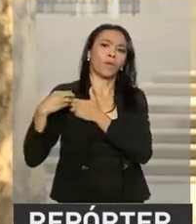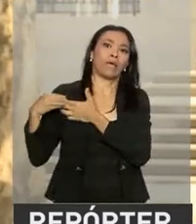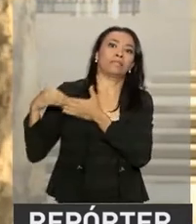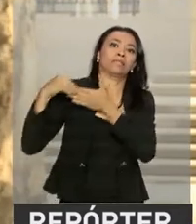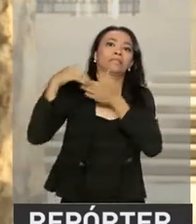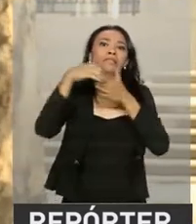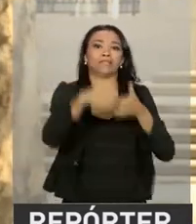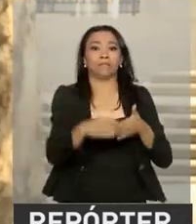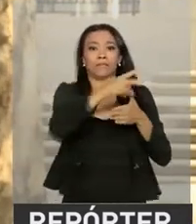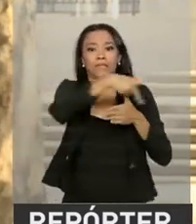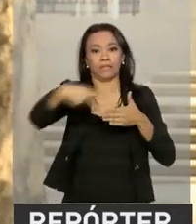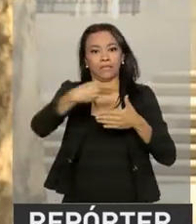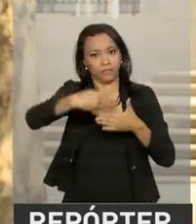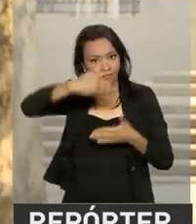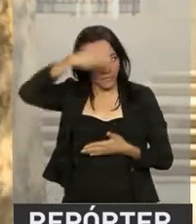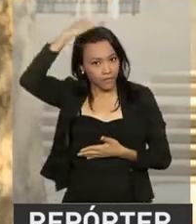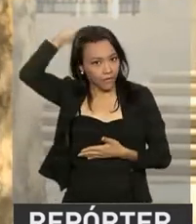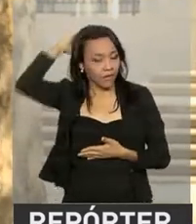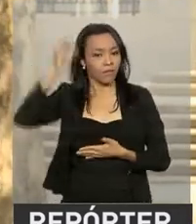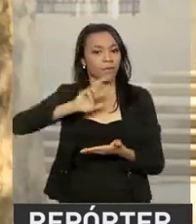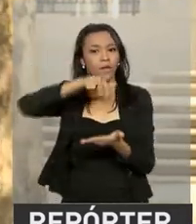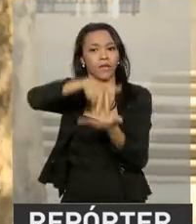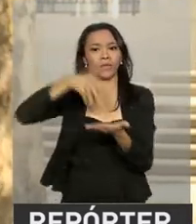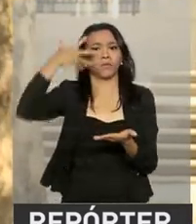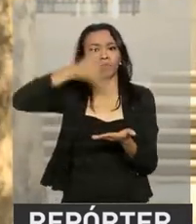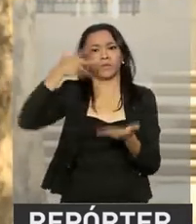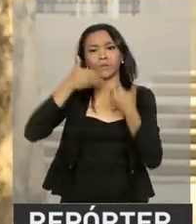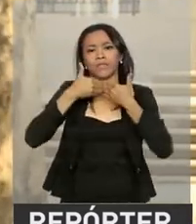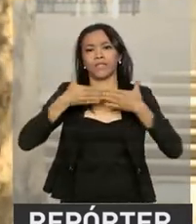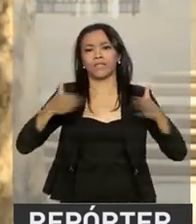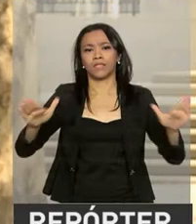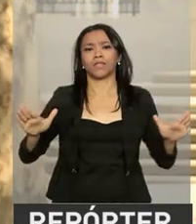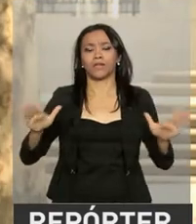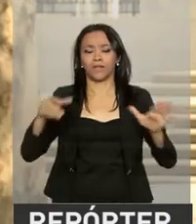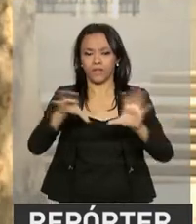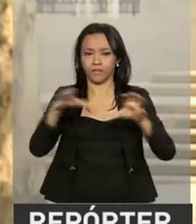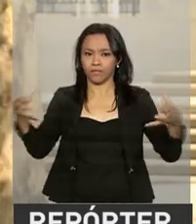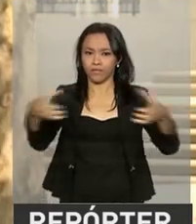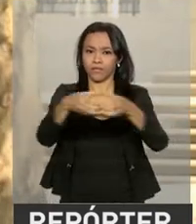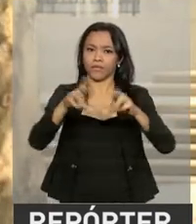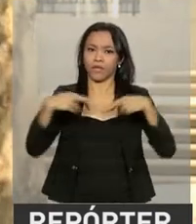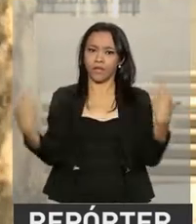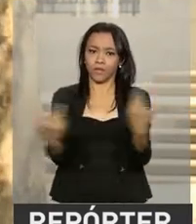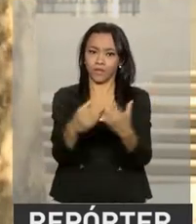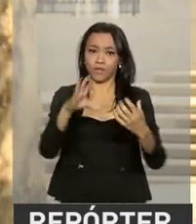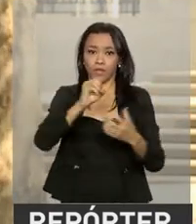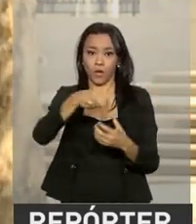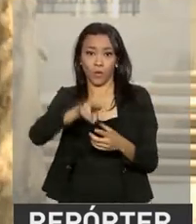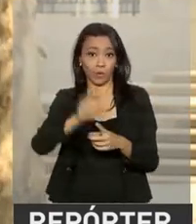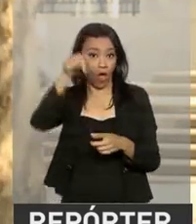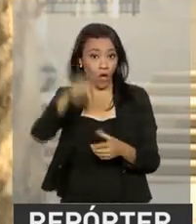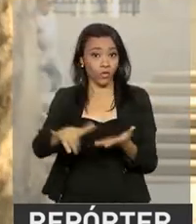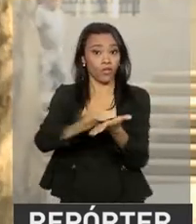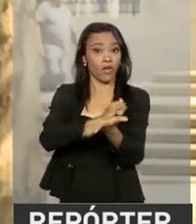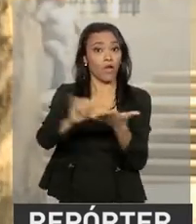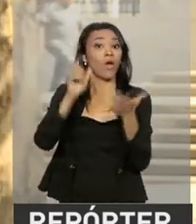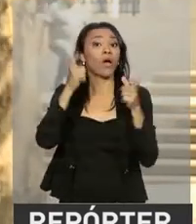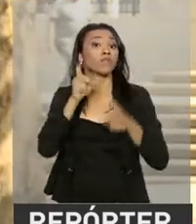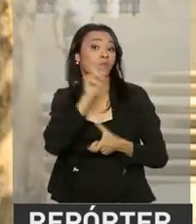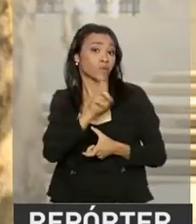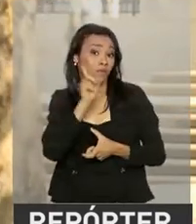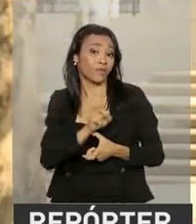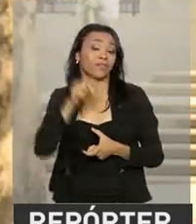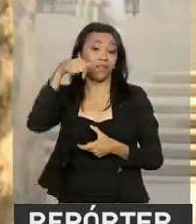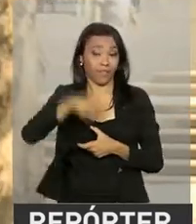presidente Michel Temer, que fará o discurso inaugural da Assembleia Geral das Nações Unidas aqui em Nova York, nos Estados Unidos,